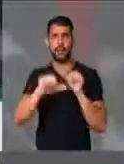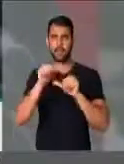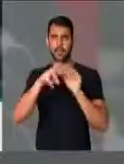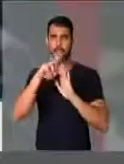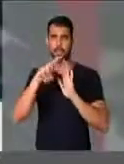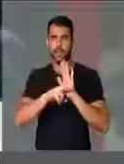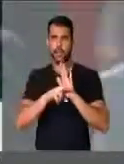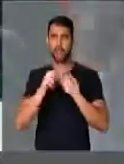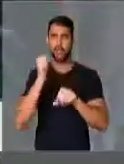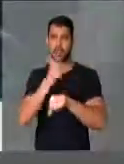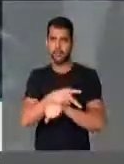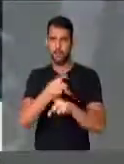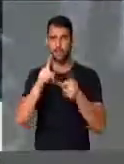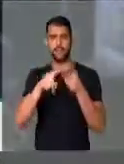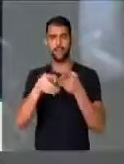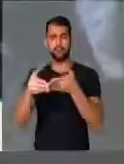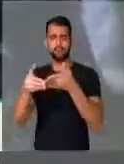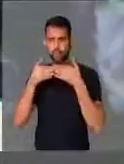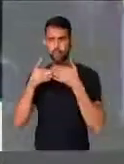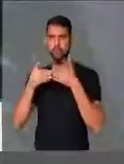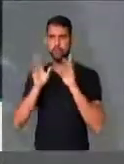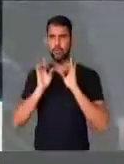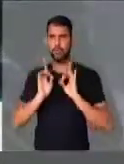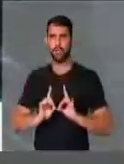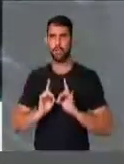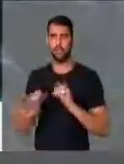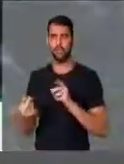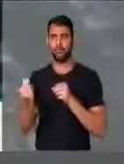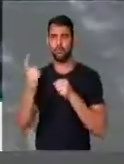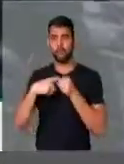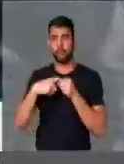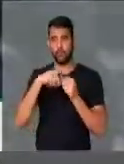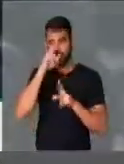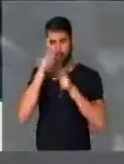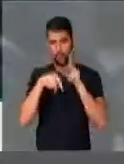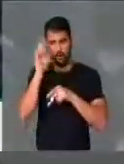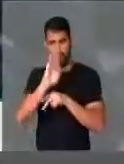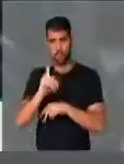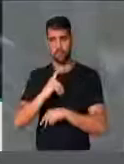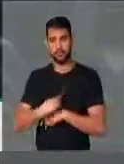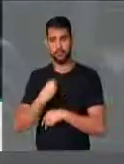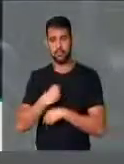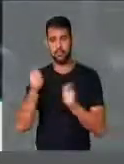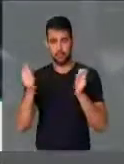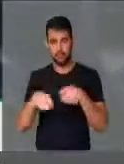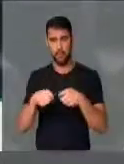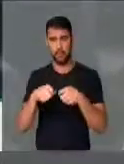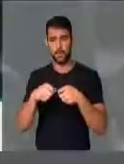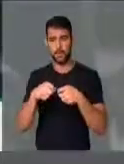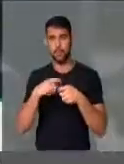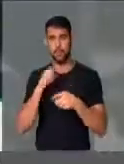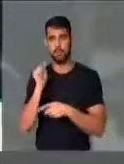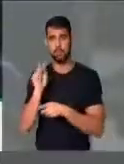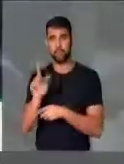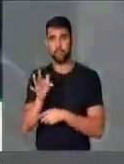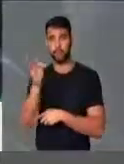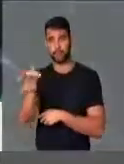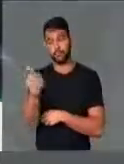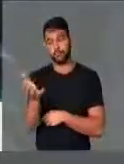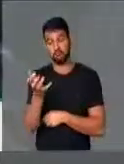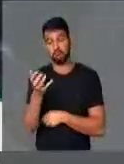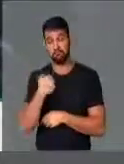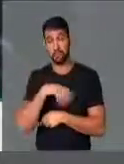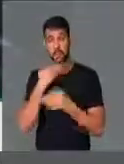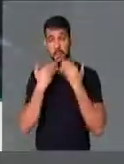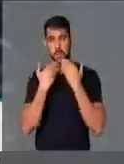Previdência Pública, solicitando o direito de que os brasileiros e brasileiras possam se aposentar